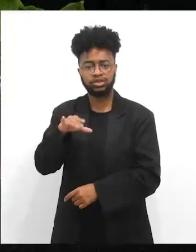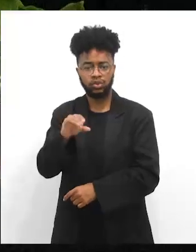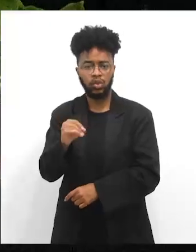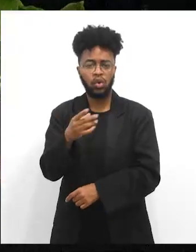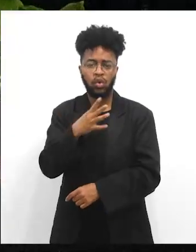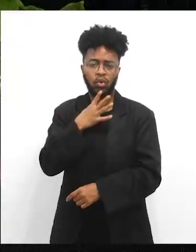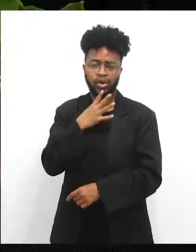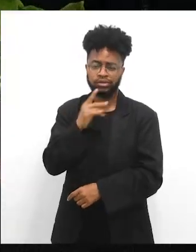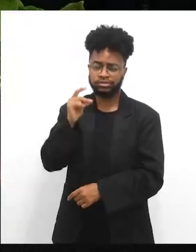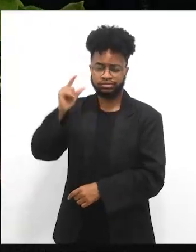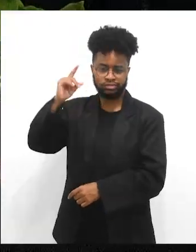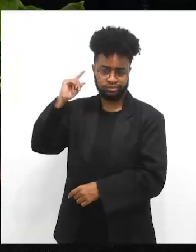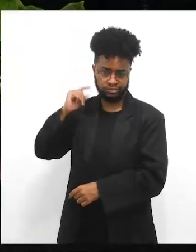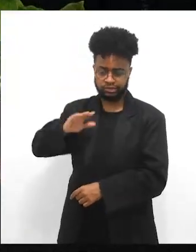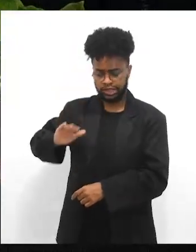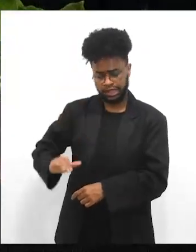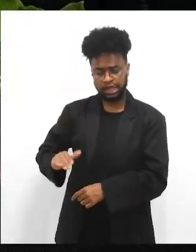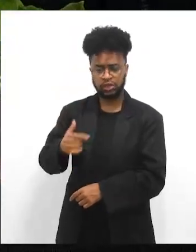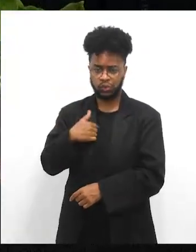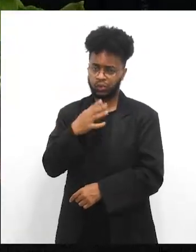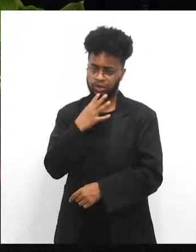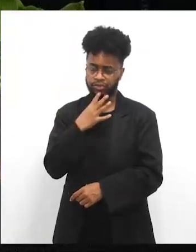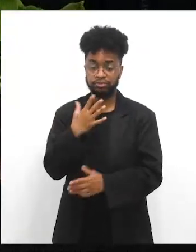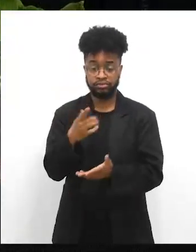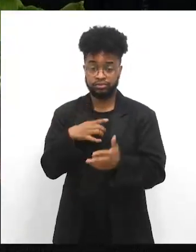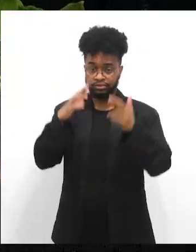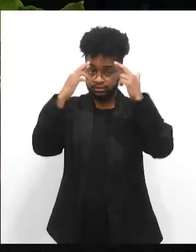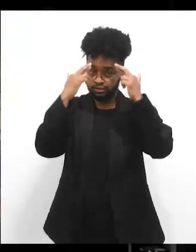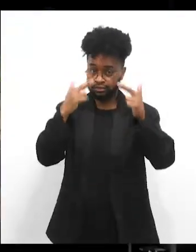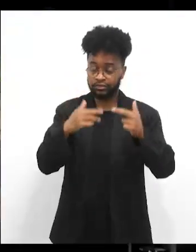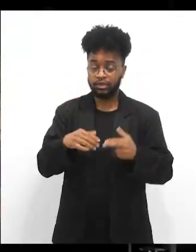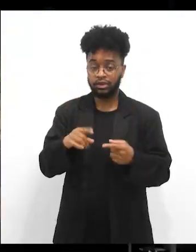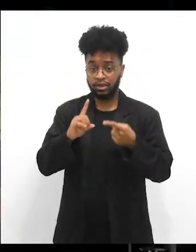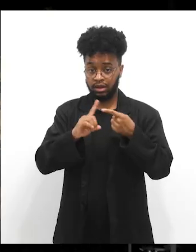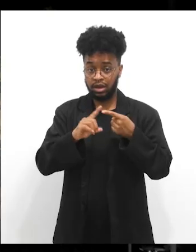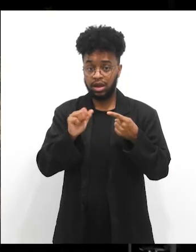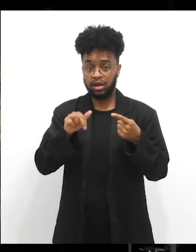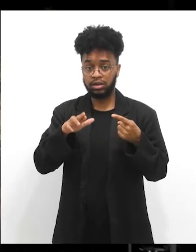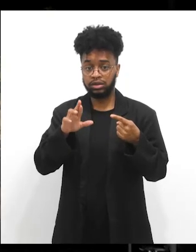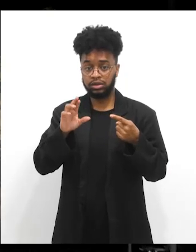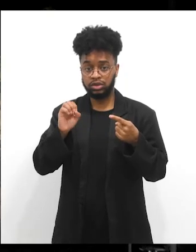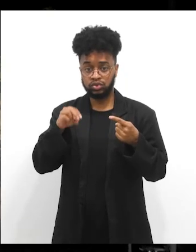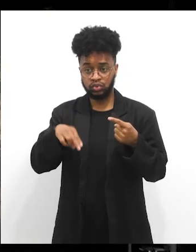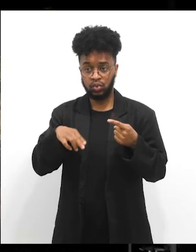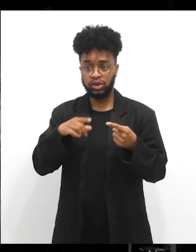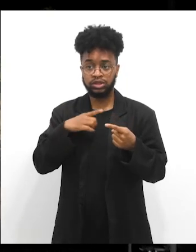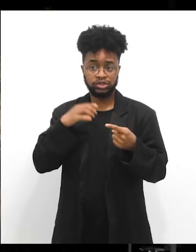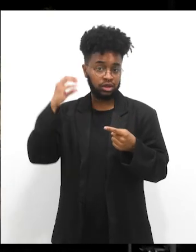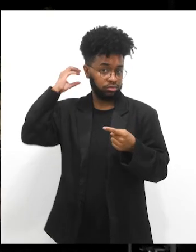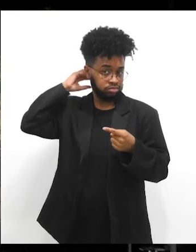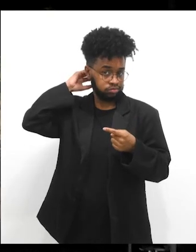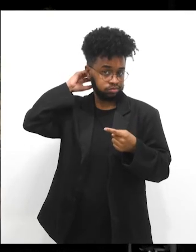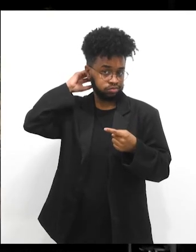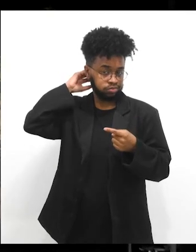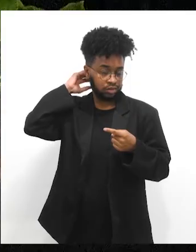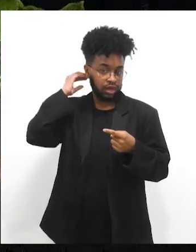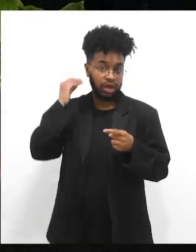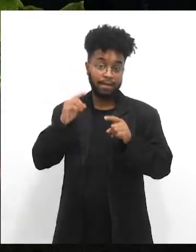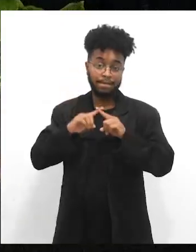né? Desde que era desse tamanho, então tem aquele respeito. O Anderson tinha um caroço